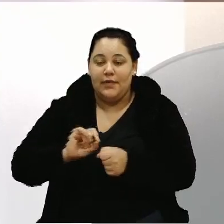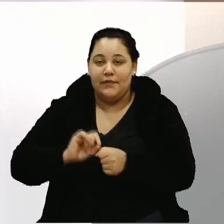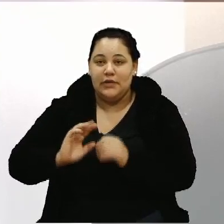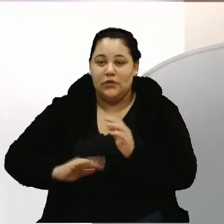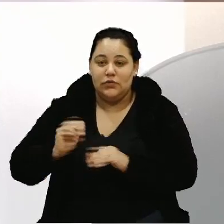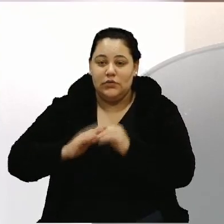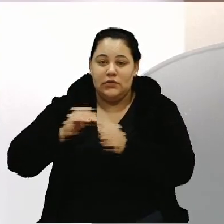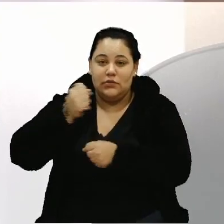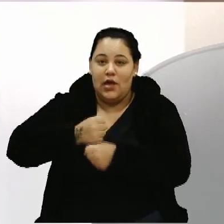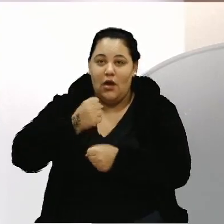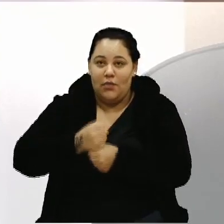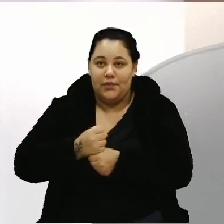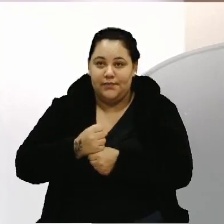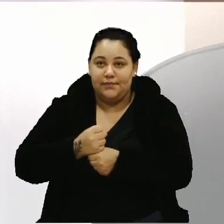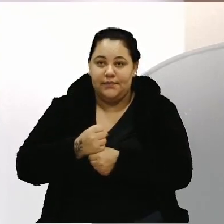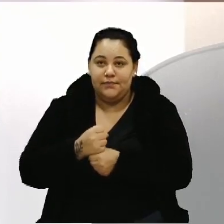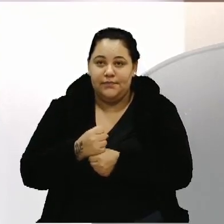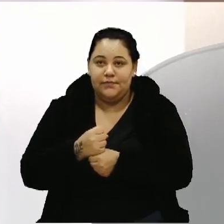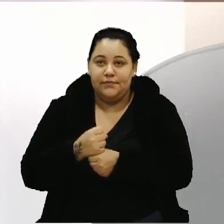IP.